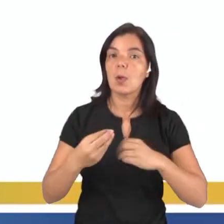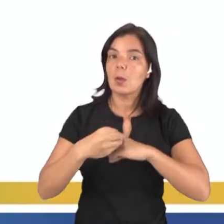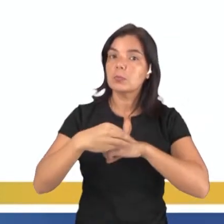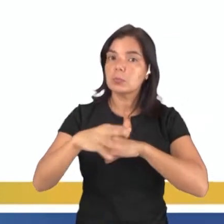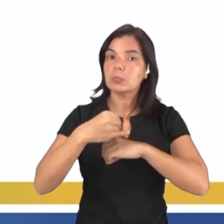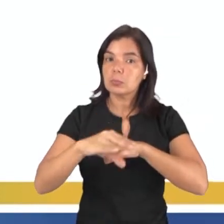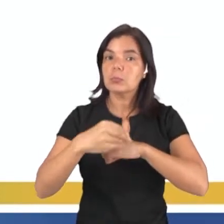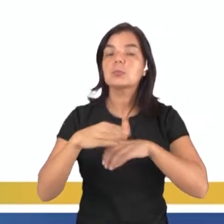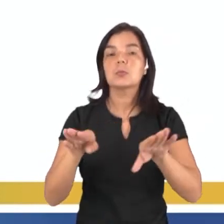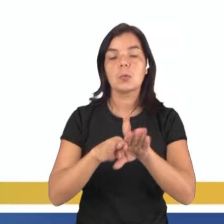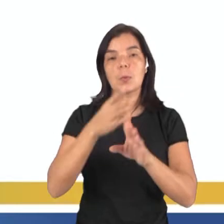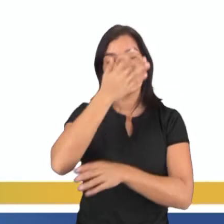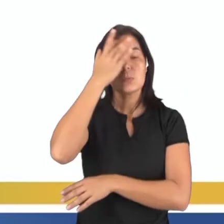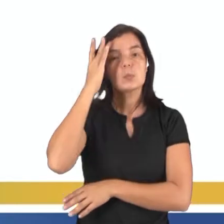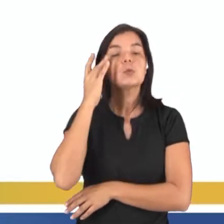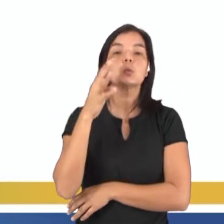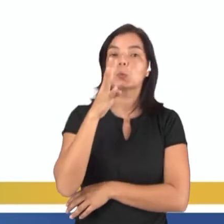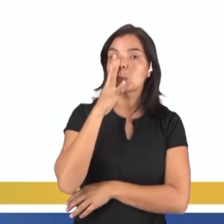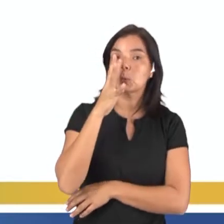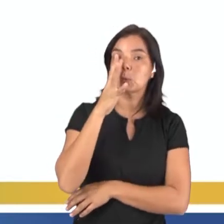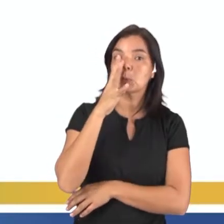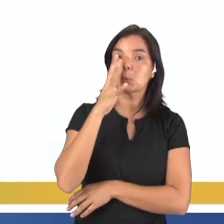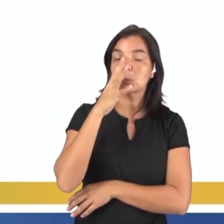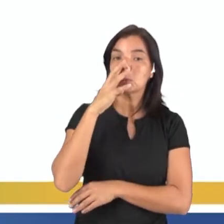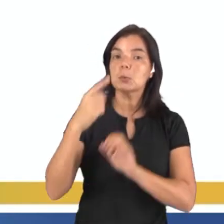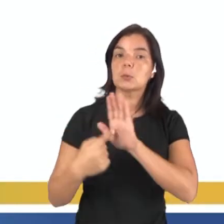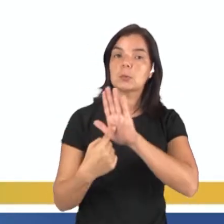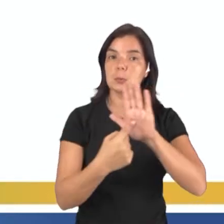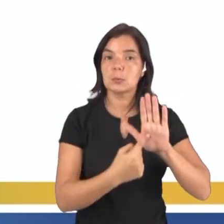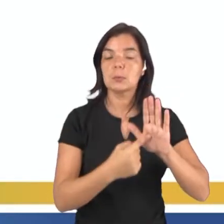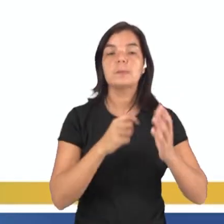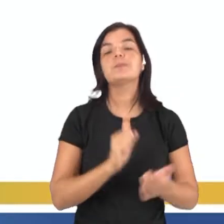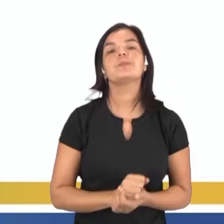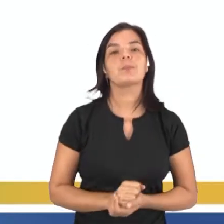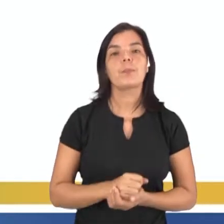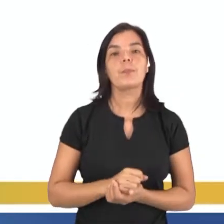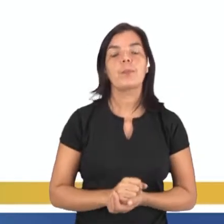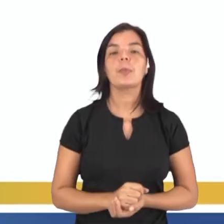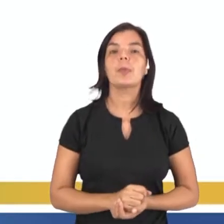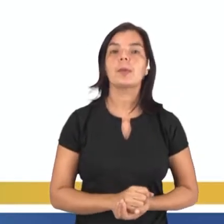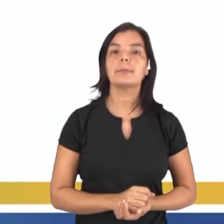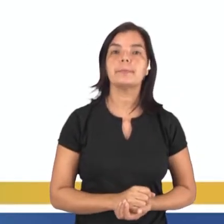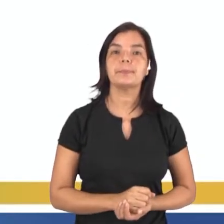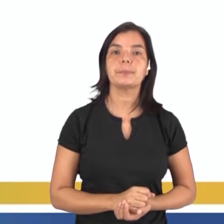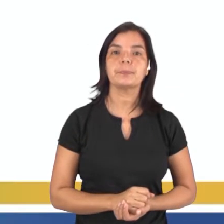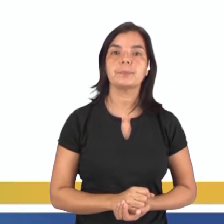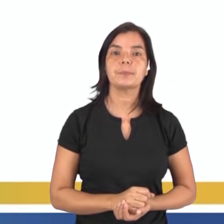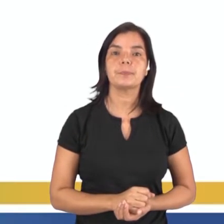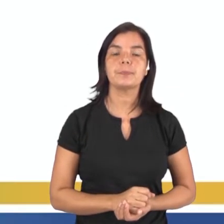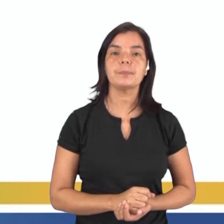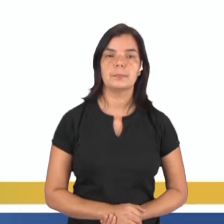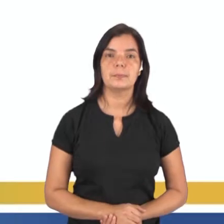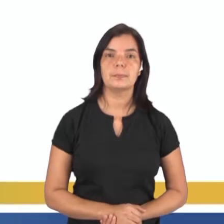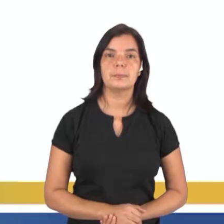divulgar para o espectador que assiste a essa exposição, né, que seria a nossa plateia.